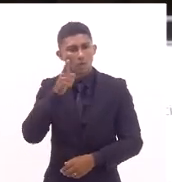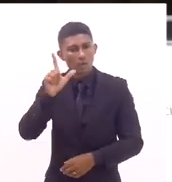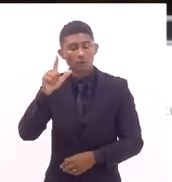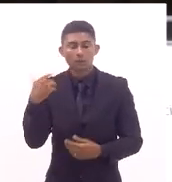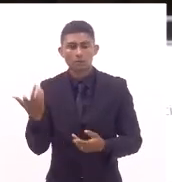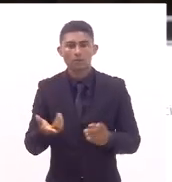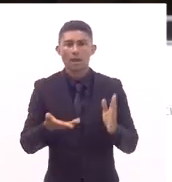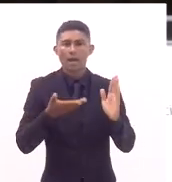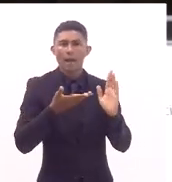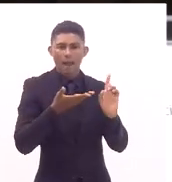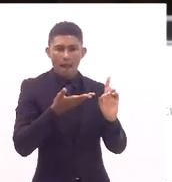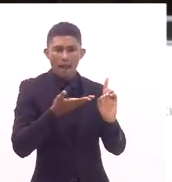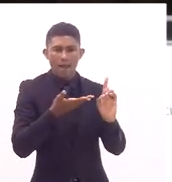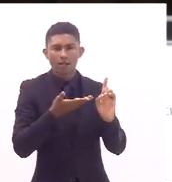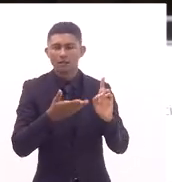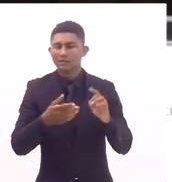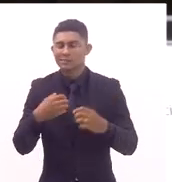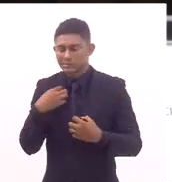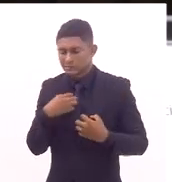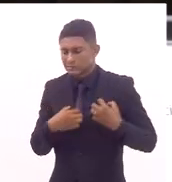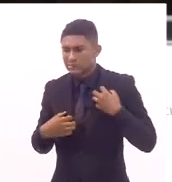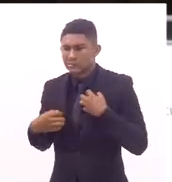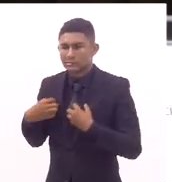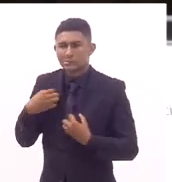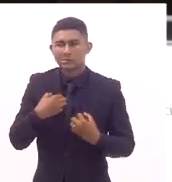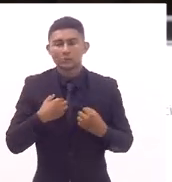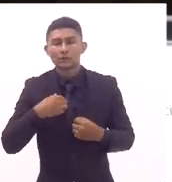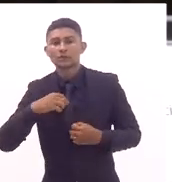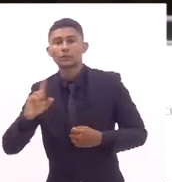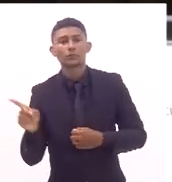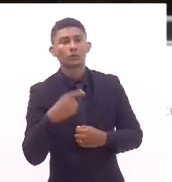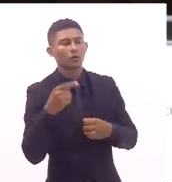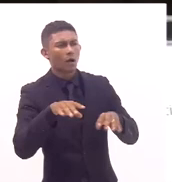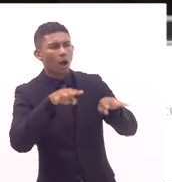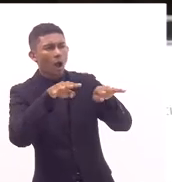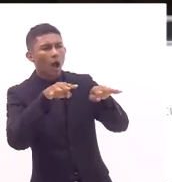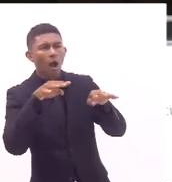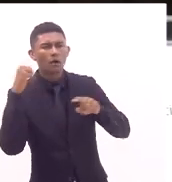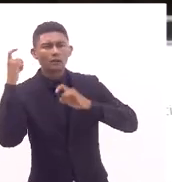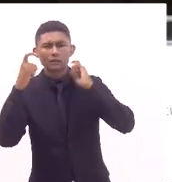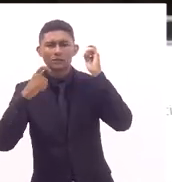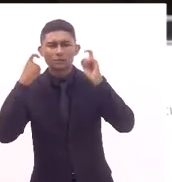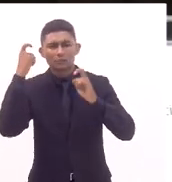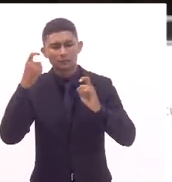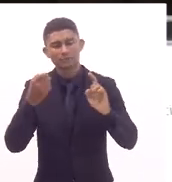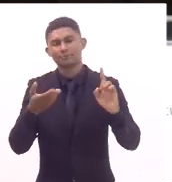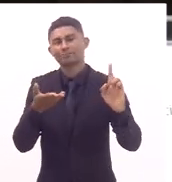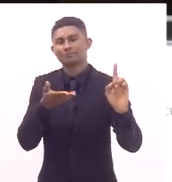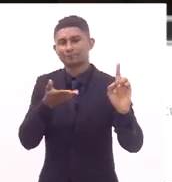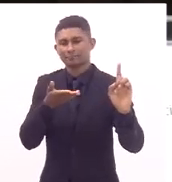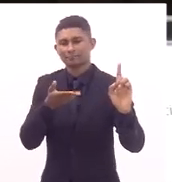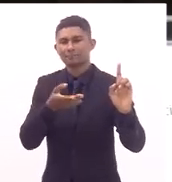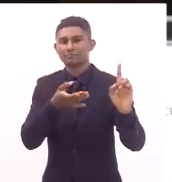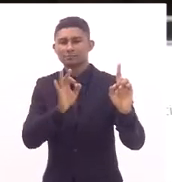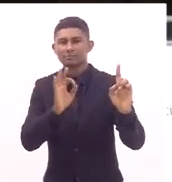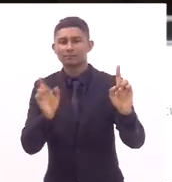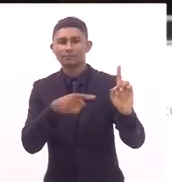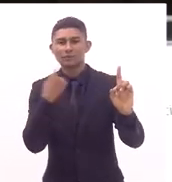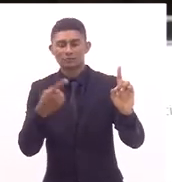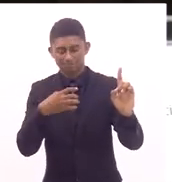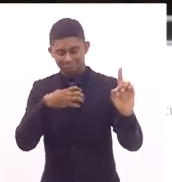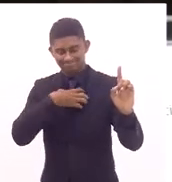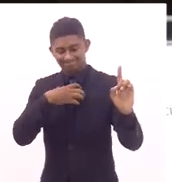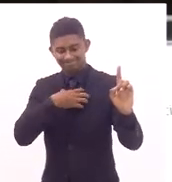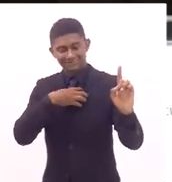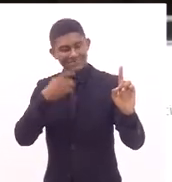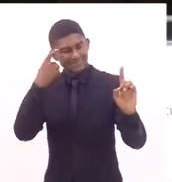angústia sua generosidade EA gente ficou muito preocupado e essa é a Bené Essa é o Bené que nos inspira e